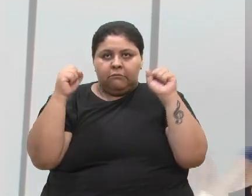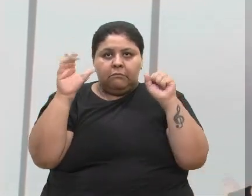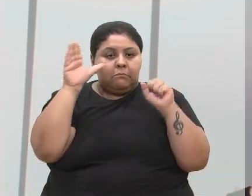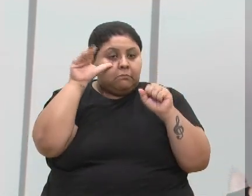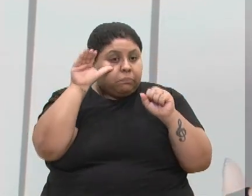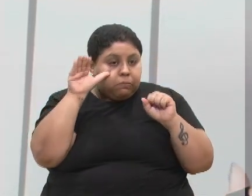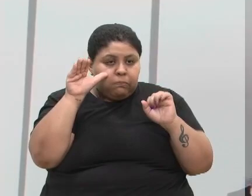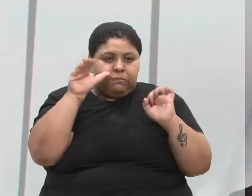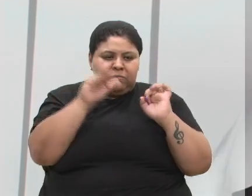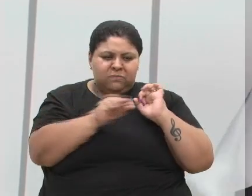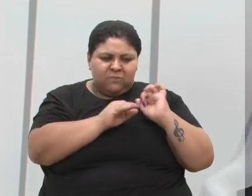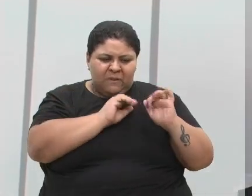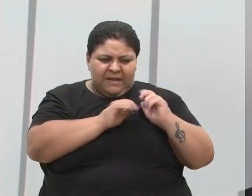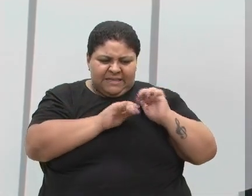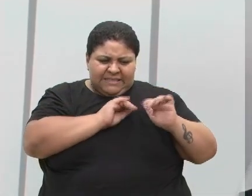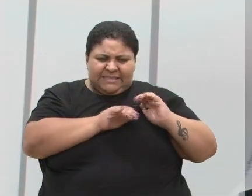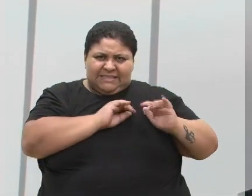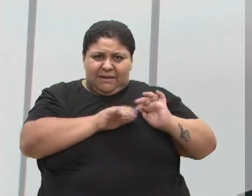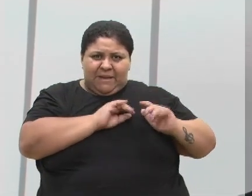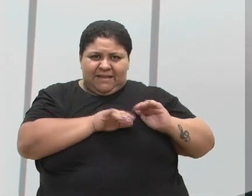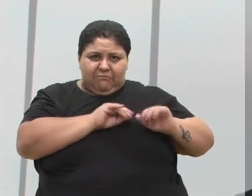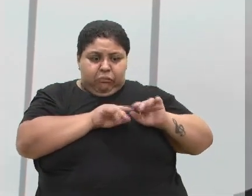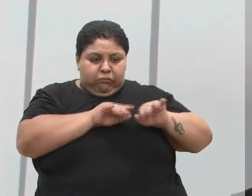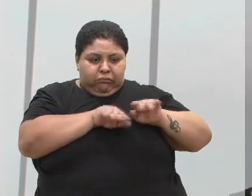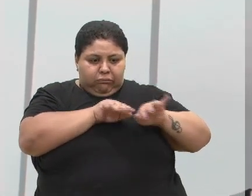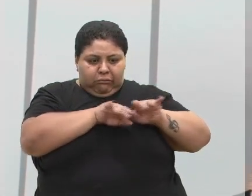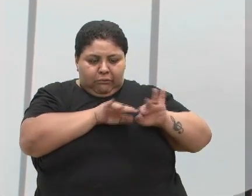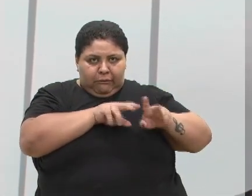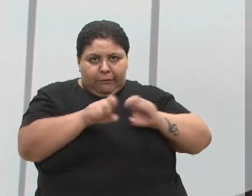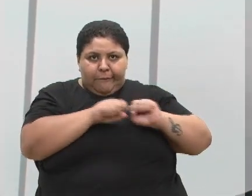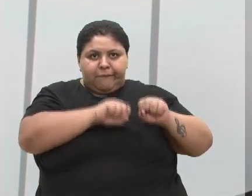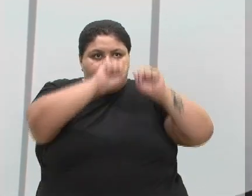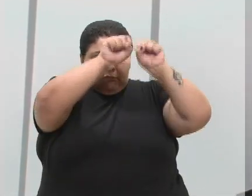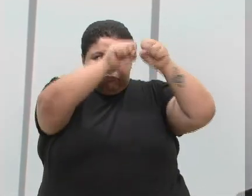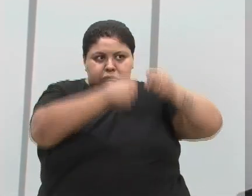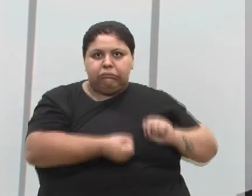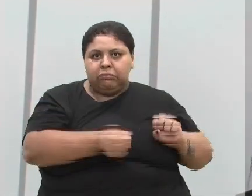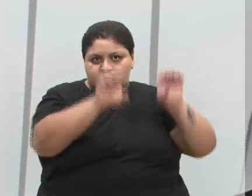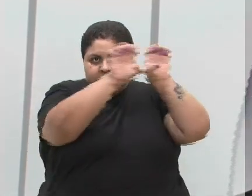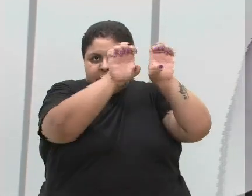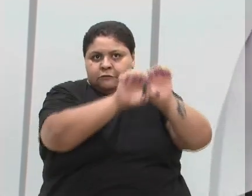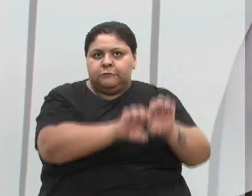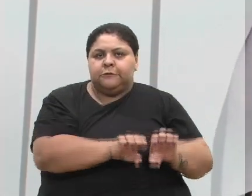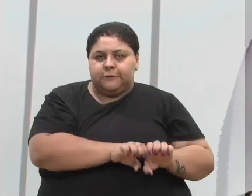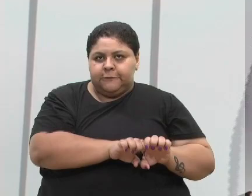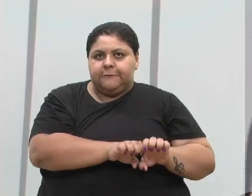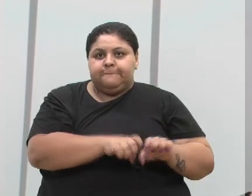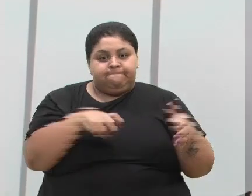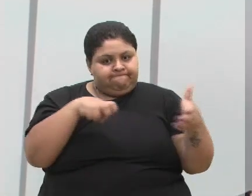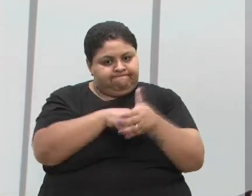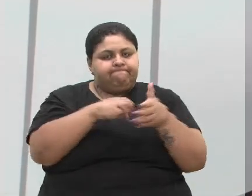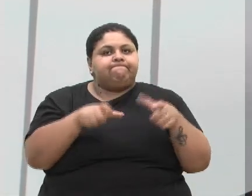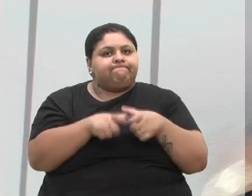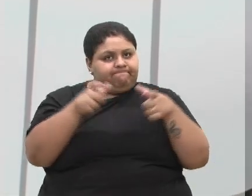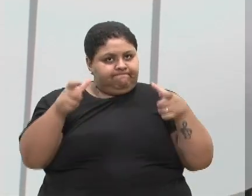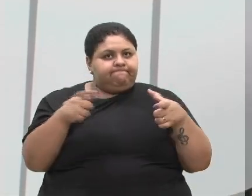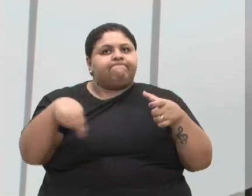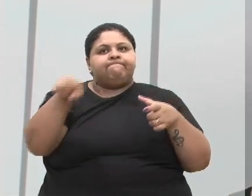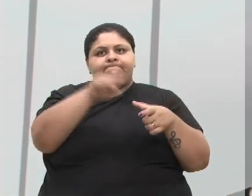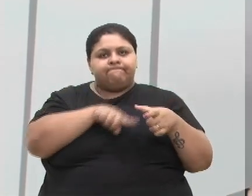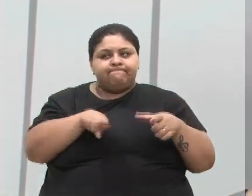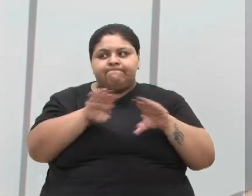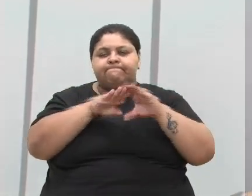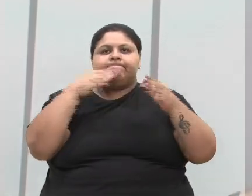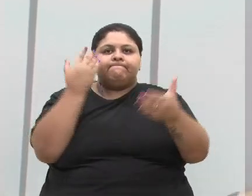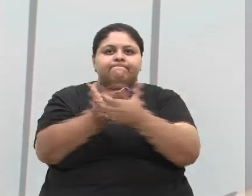certa instabilidade que poderia desbarrancar, cair, ocasionar ali um acidente muito maior. Nós fomos à escola ainda